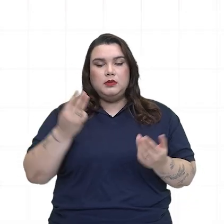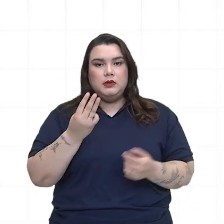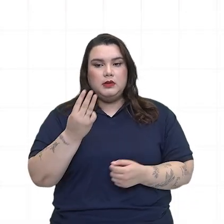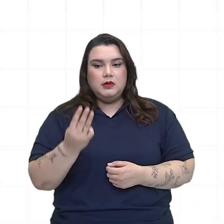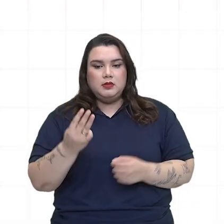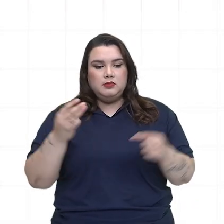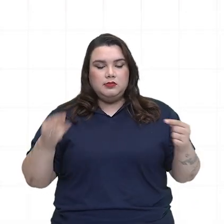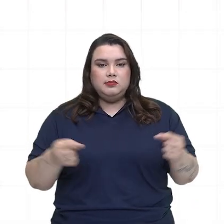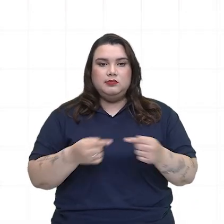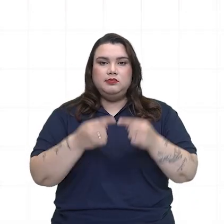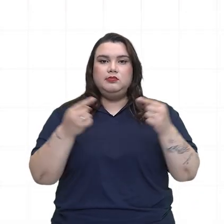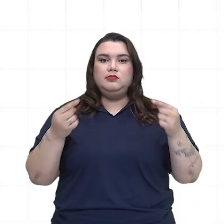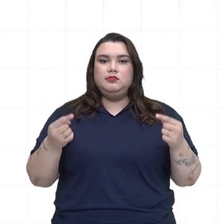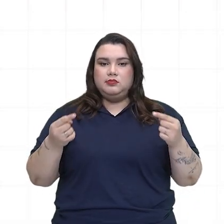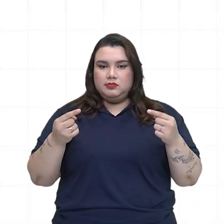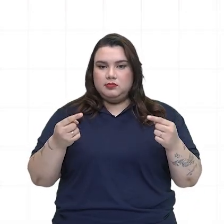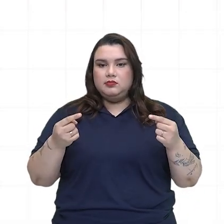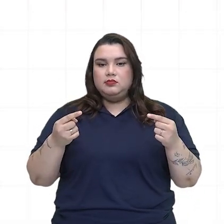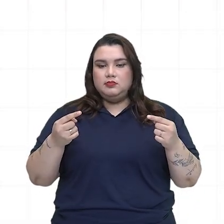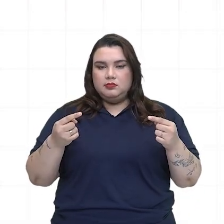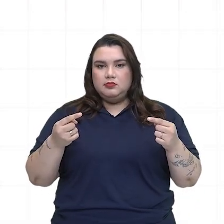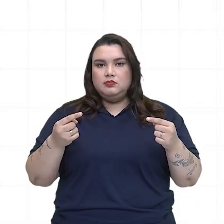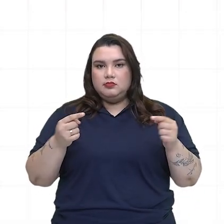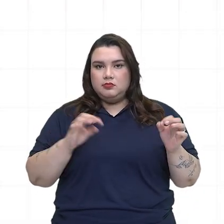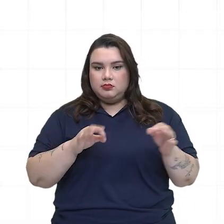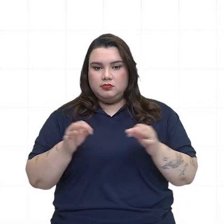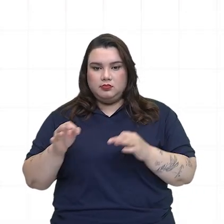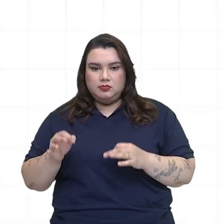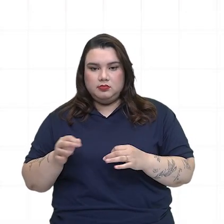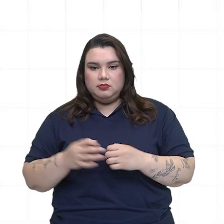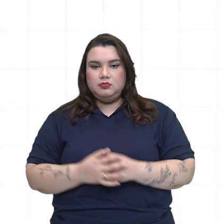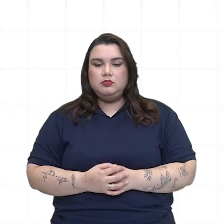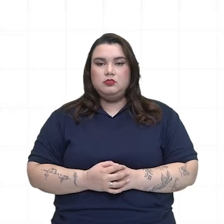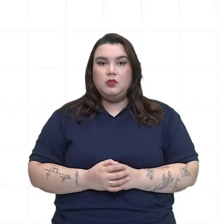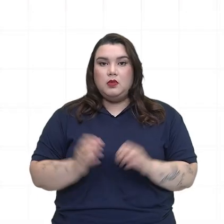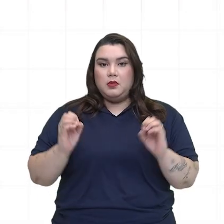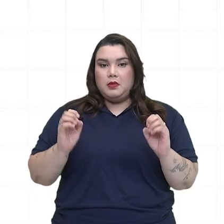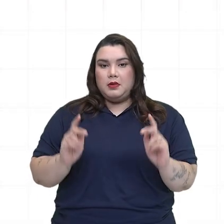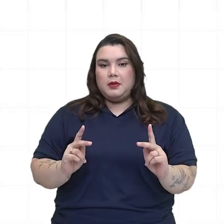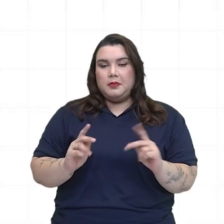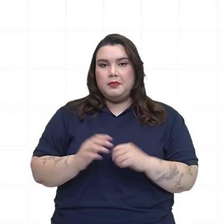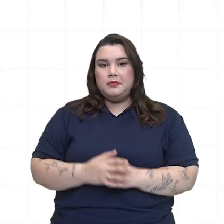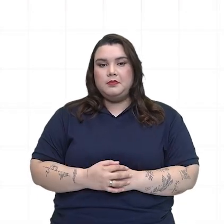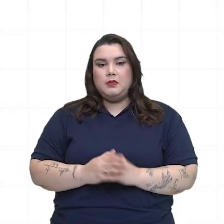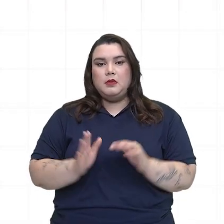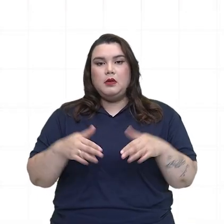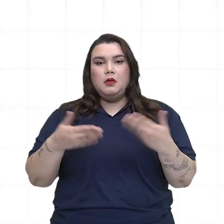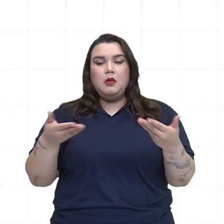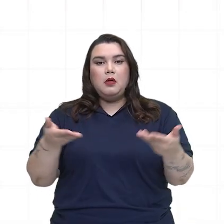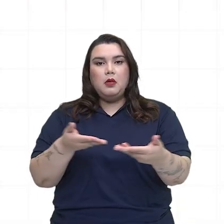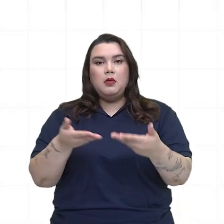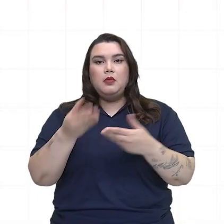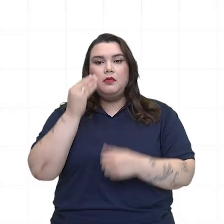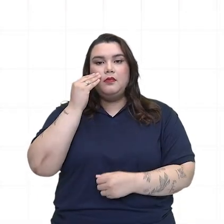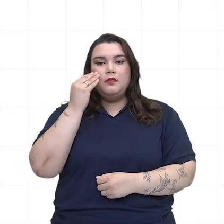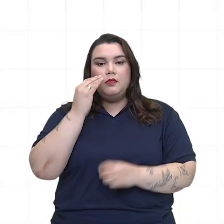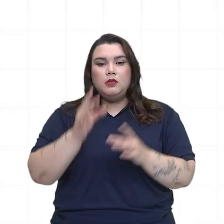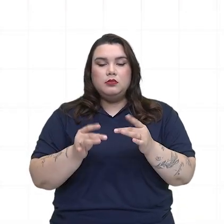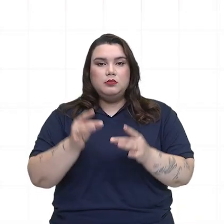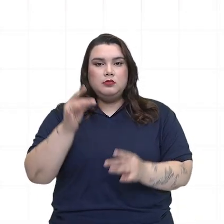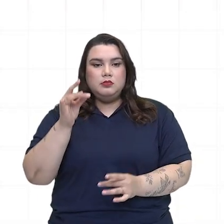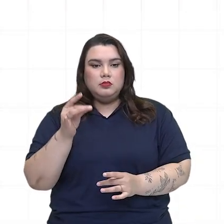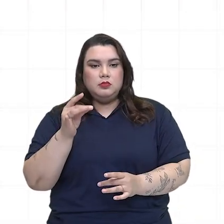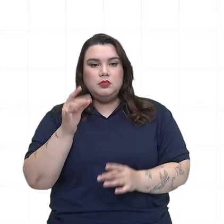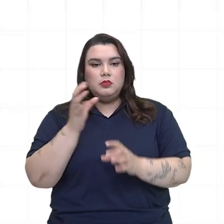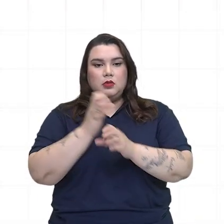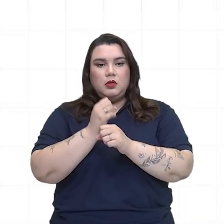foi exatamente o manda-chuva dessa situação. Beleza? E aí agora vamos ver o desenvolvimento,